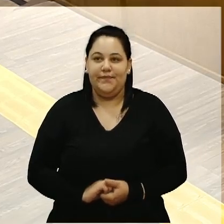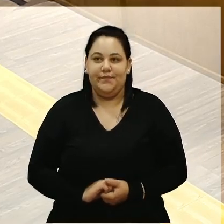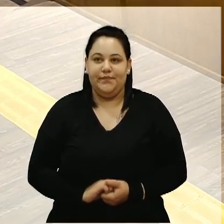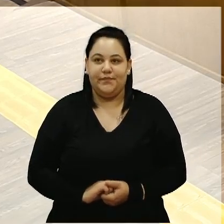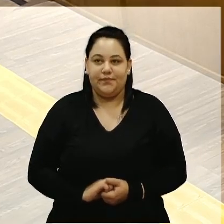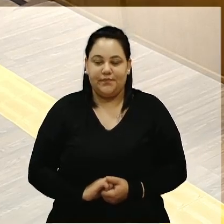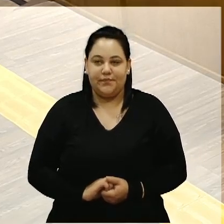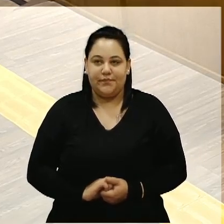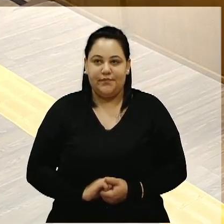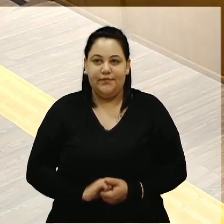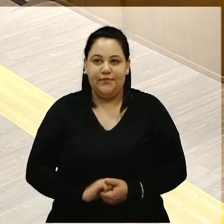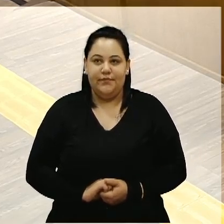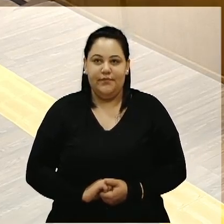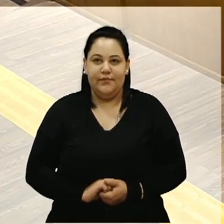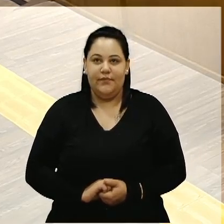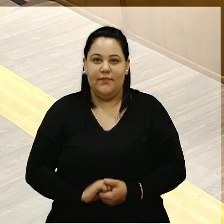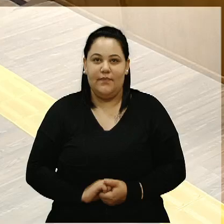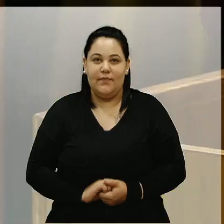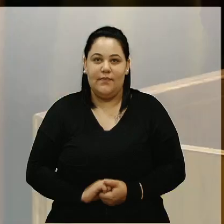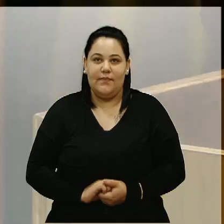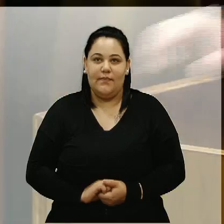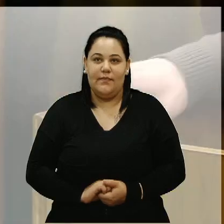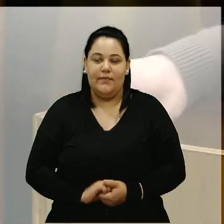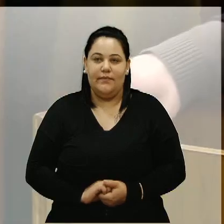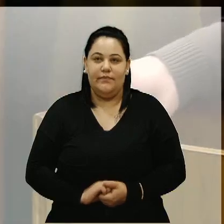Foi. Pode tocar, vereador.